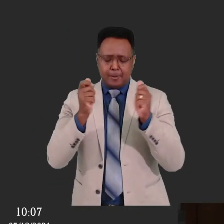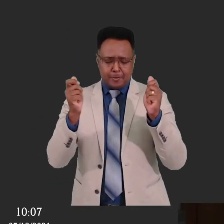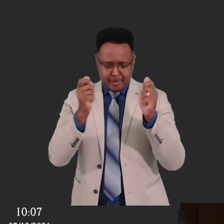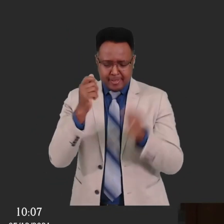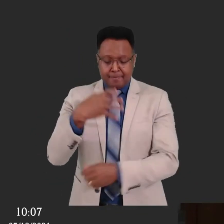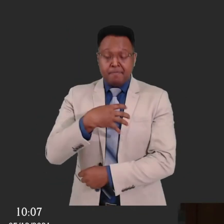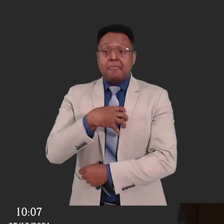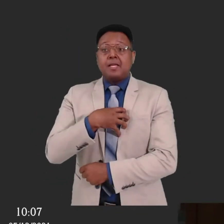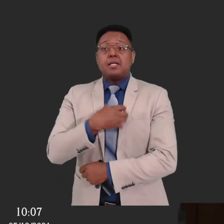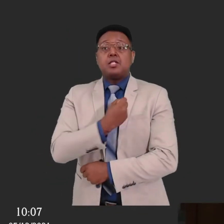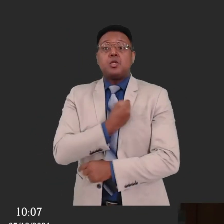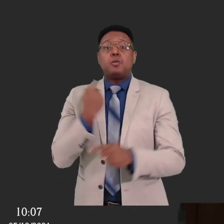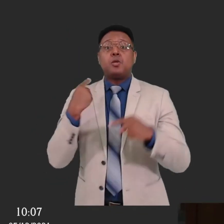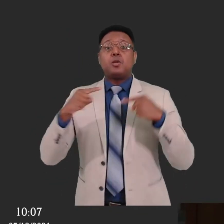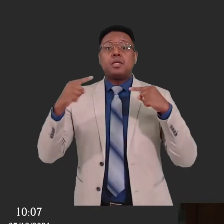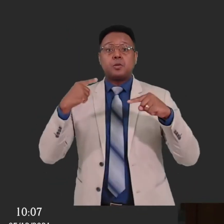Proclamemos outro hino.